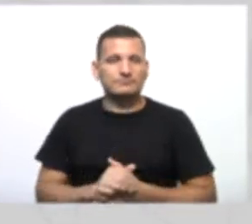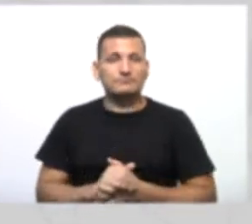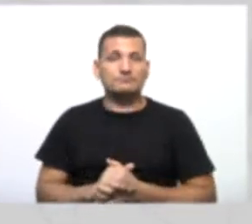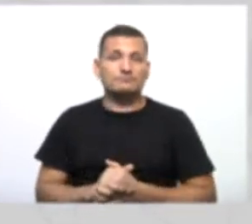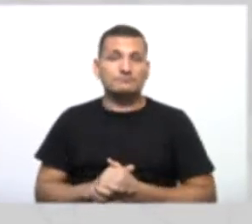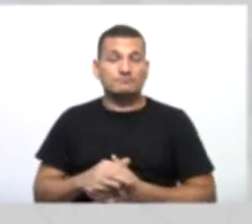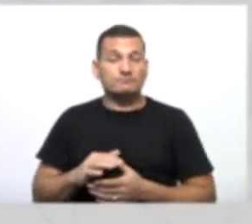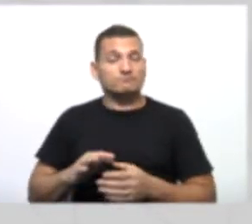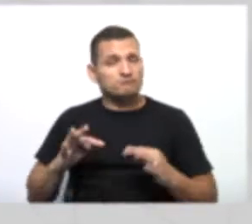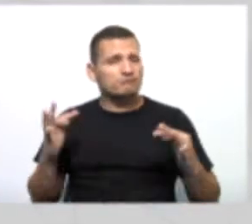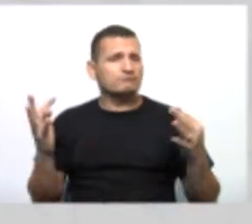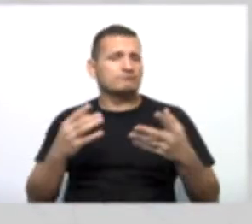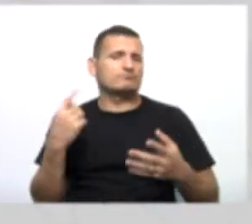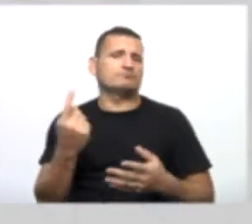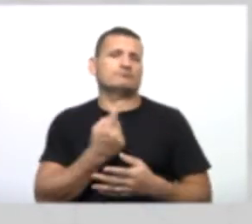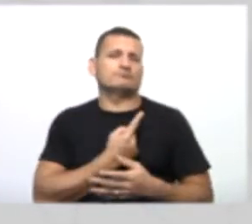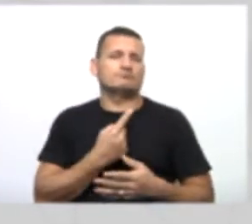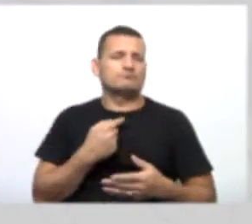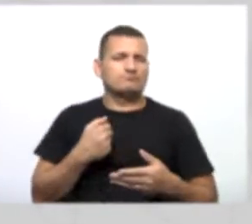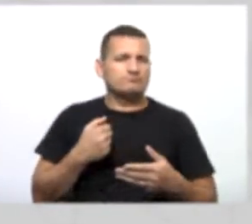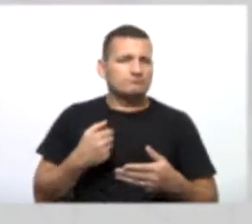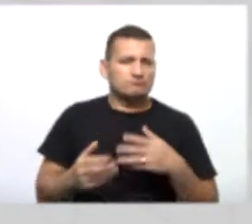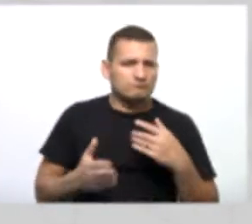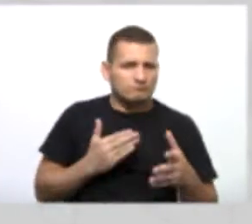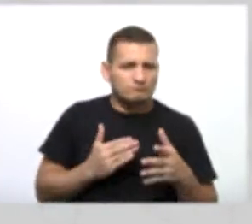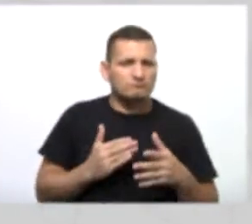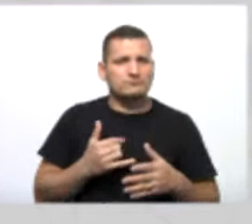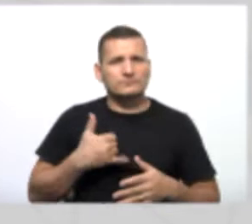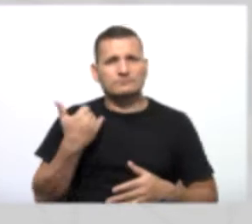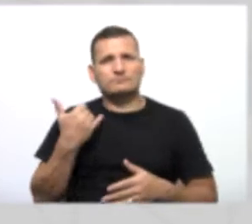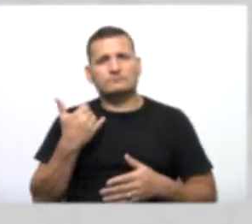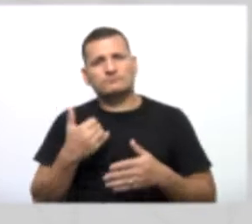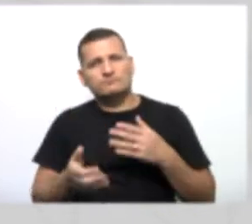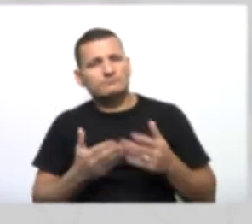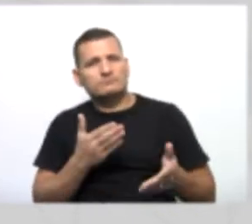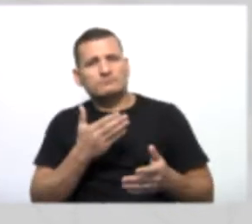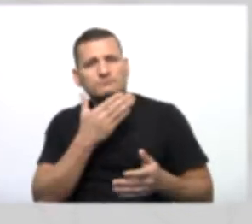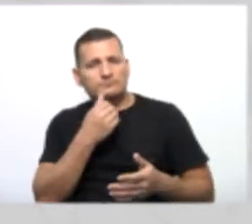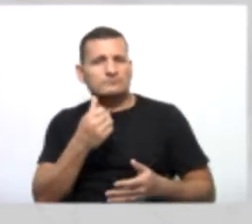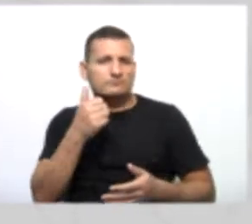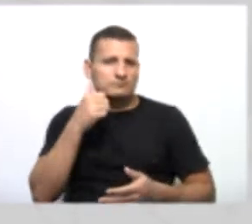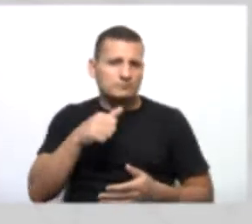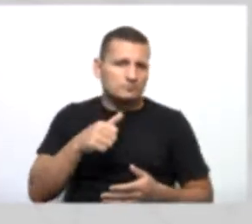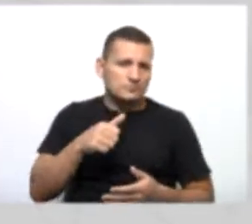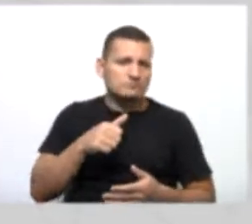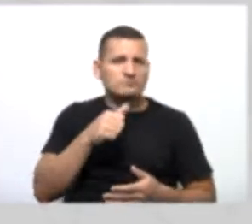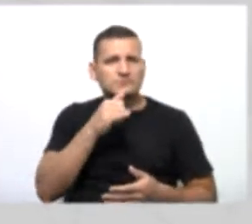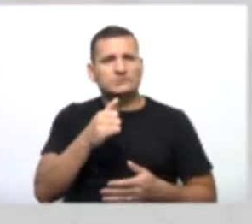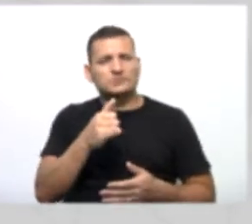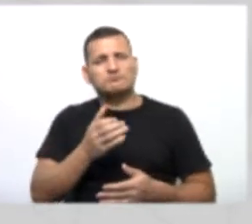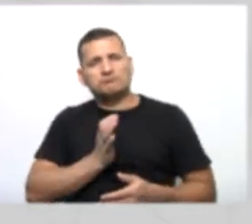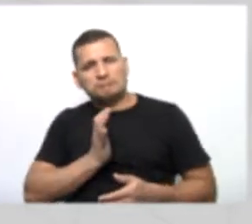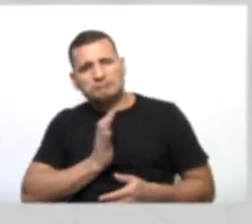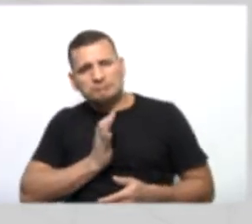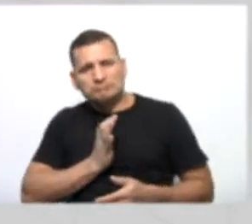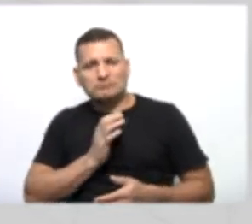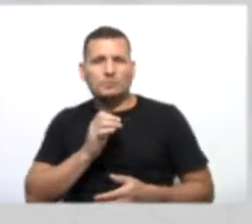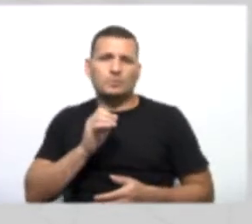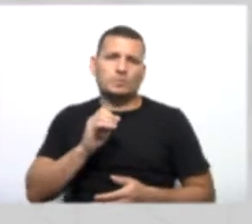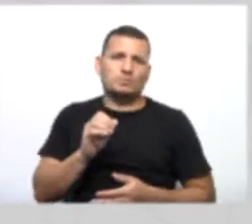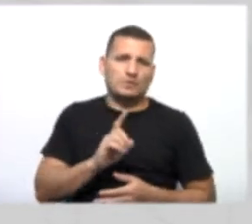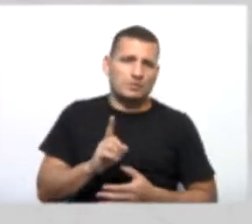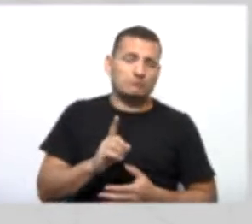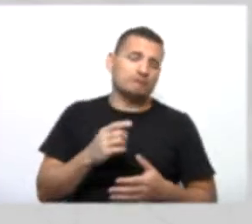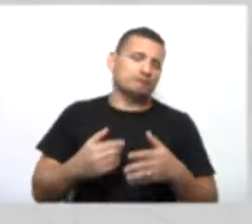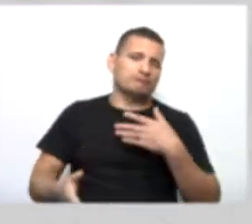todos nós, independente da idade, independente do sexo, independente da posição social, independente de onde você estiver.